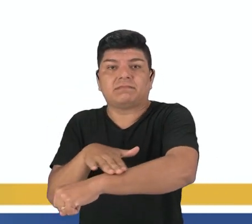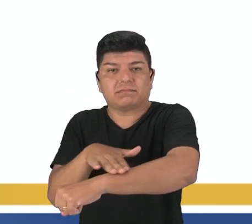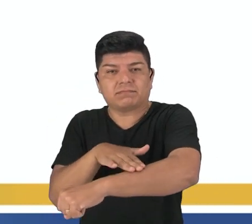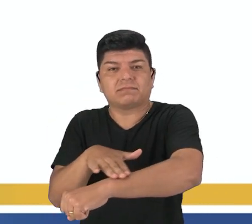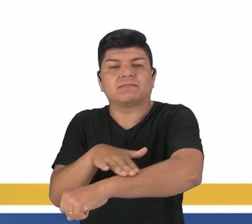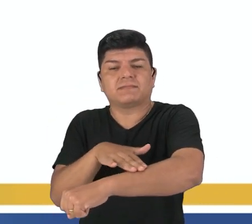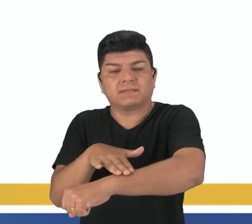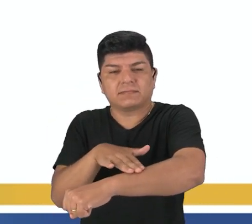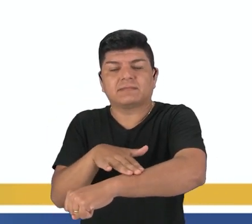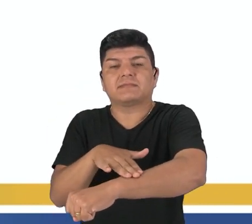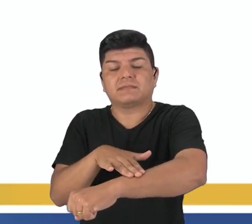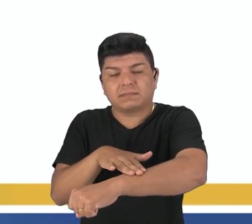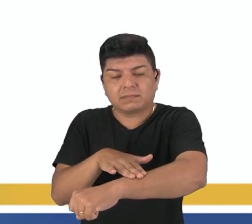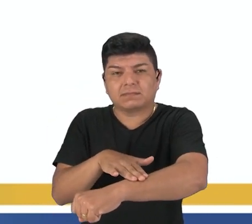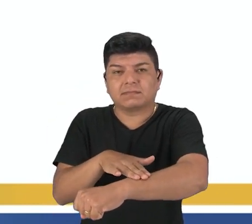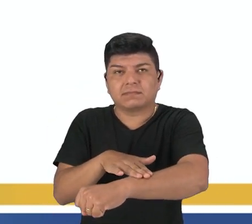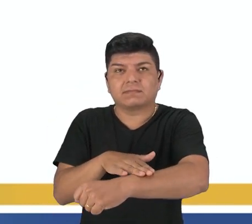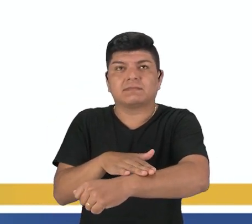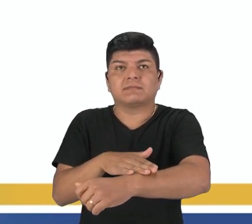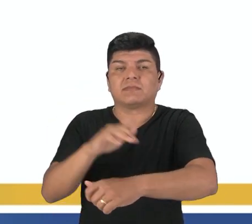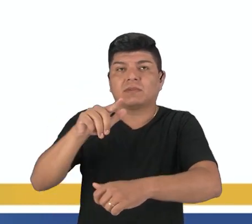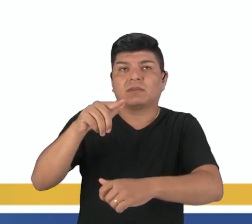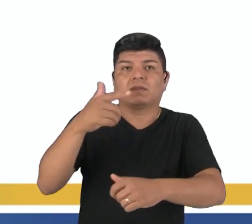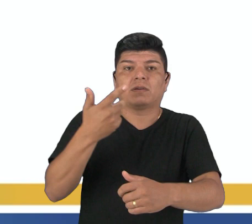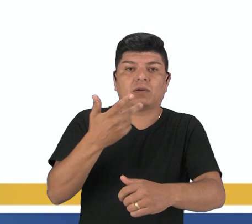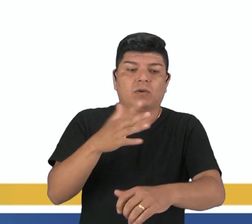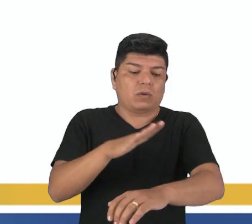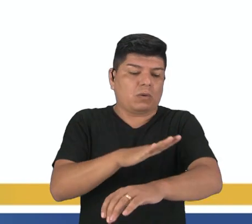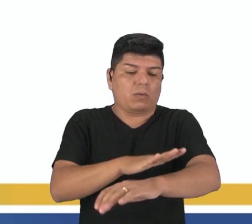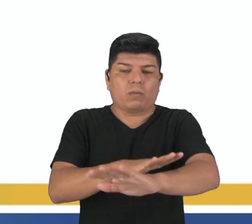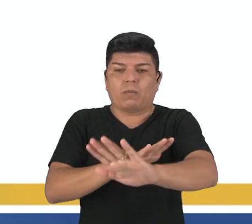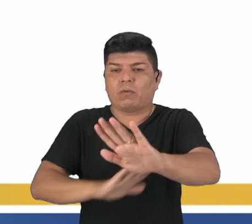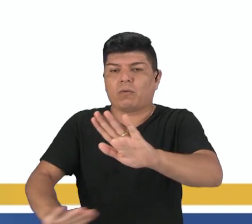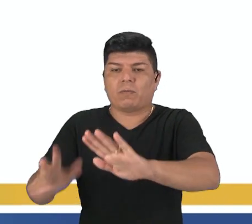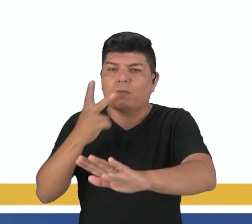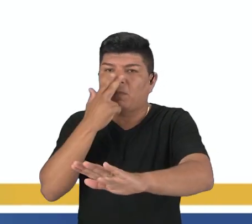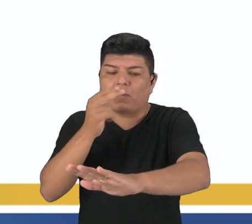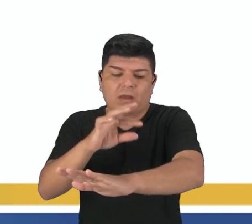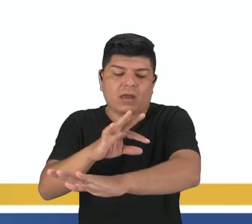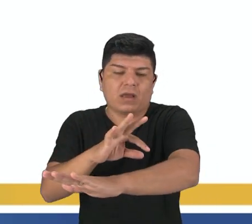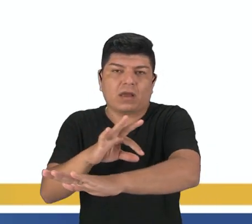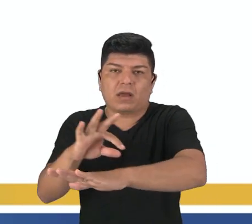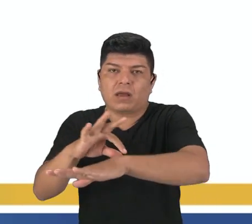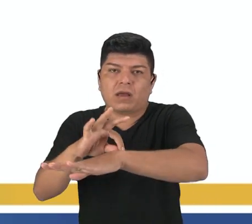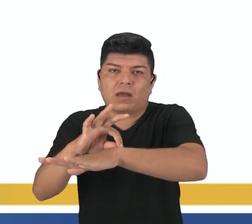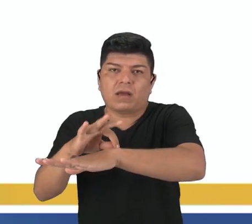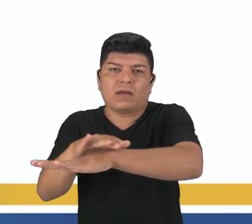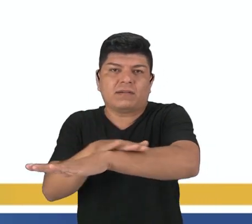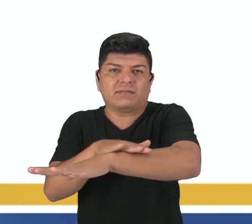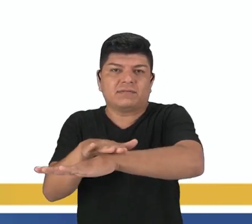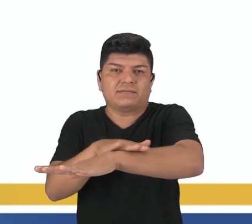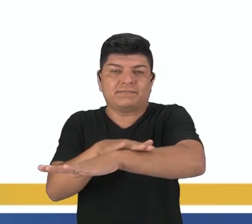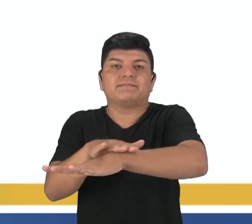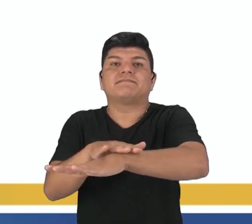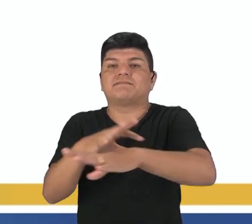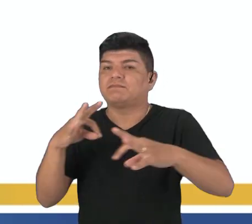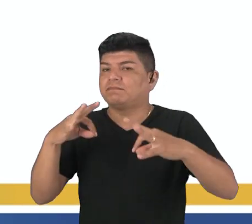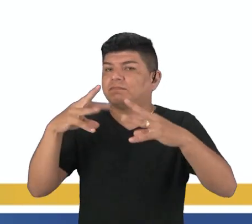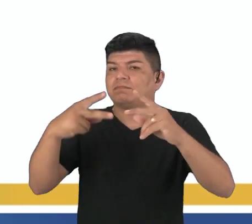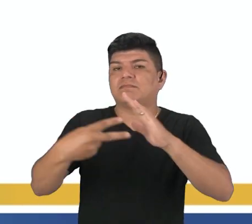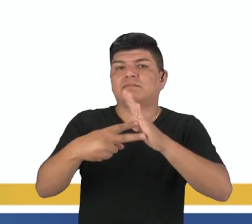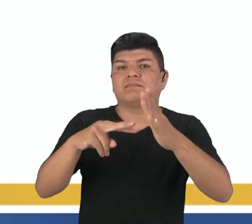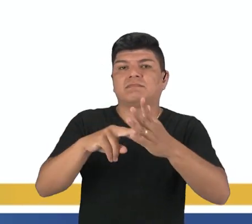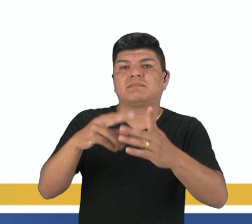de você estar junto de outra pessoa, o toque dessa pele. Então, tudo isso, gente, faz parte da arte